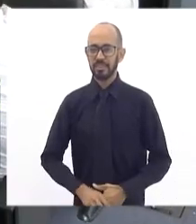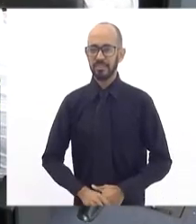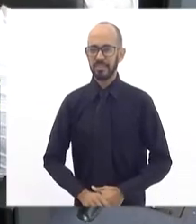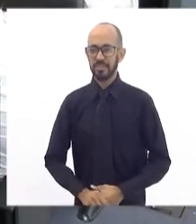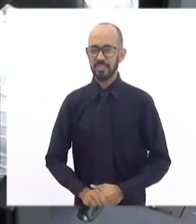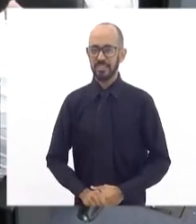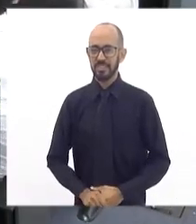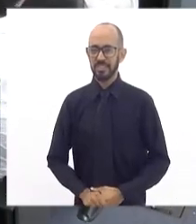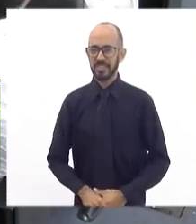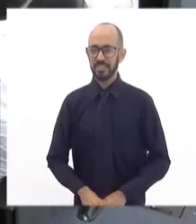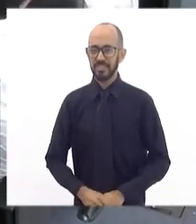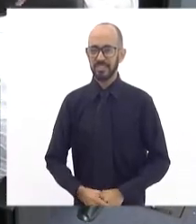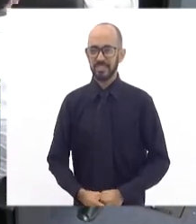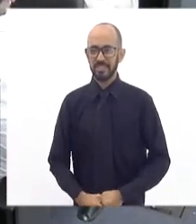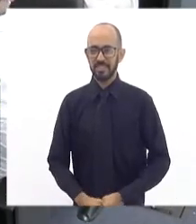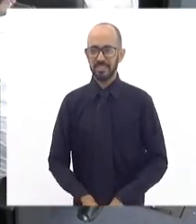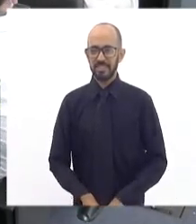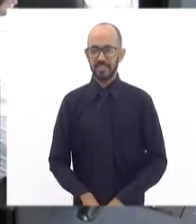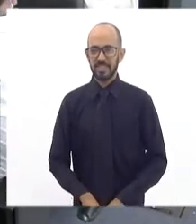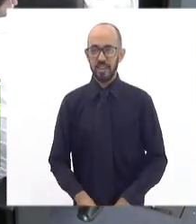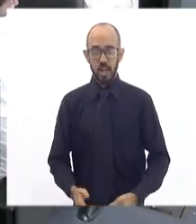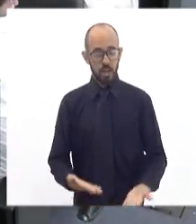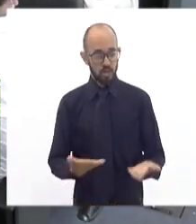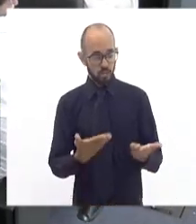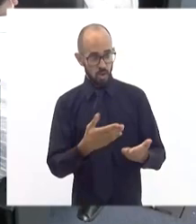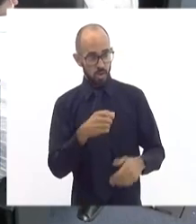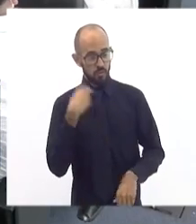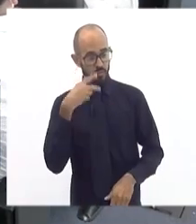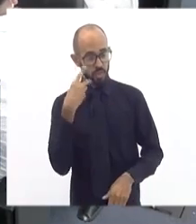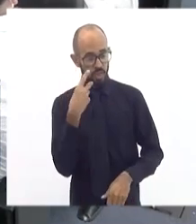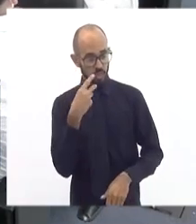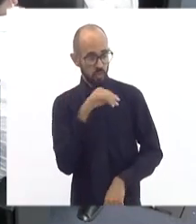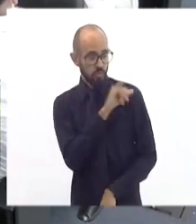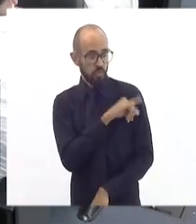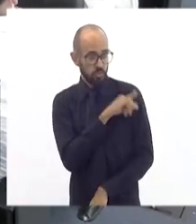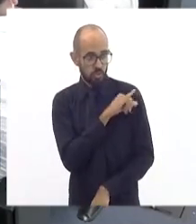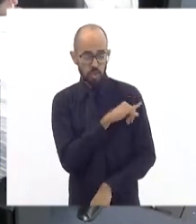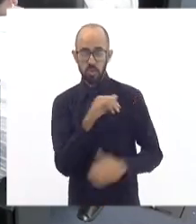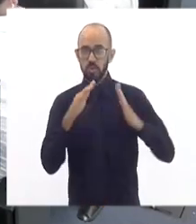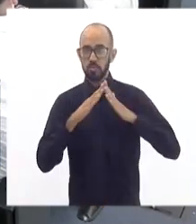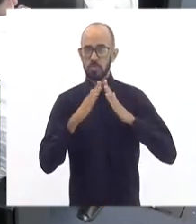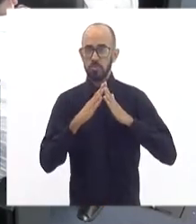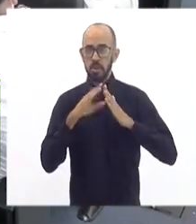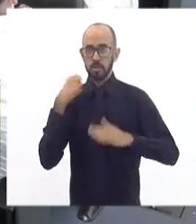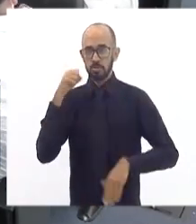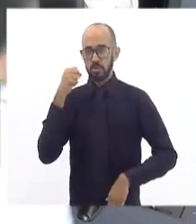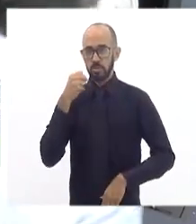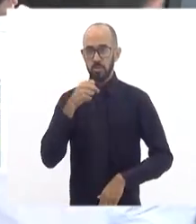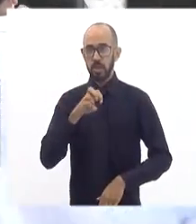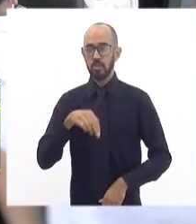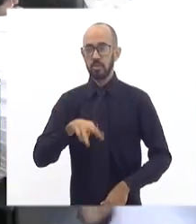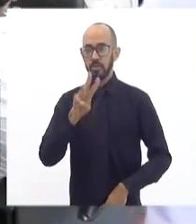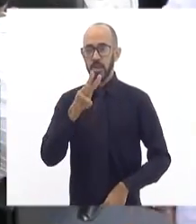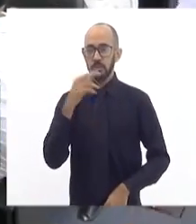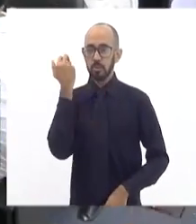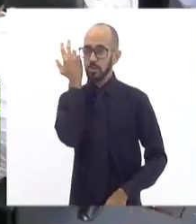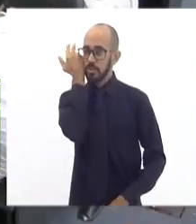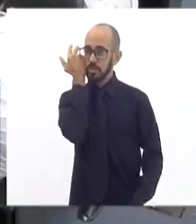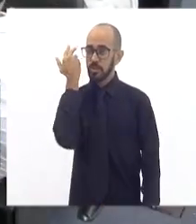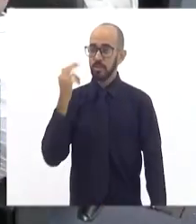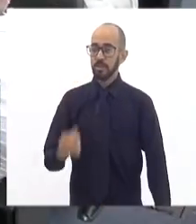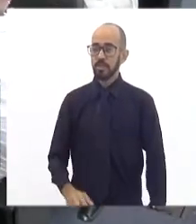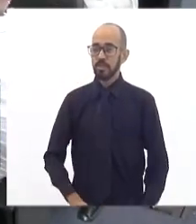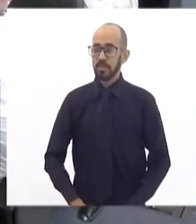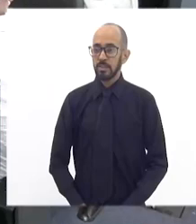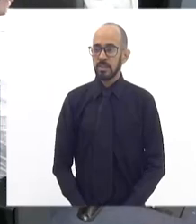e vamos ouvir agora o vereador da cidade do Rio de Janeiro e que mora em Sepetiba que é William Coelho a palavra